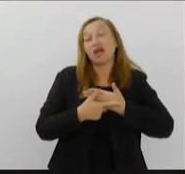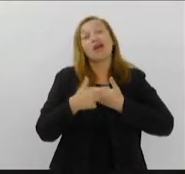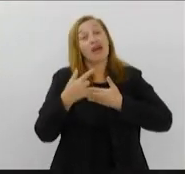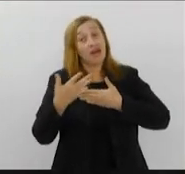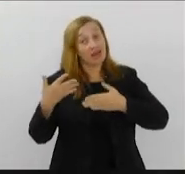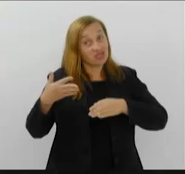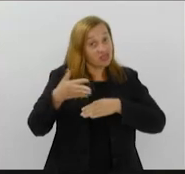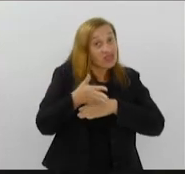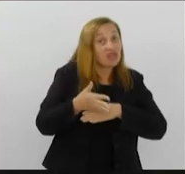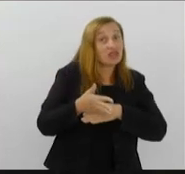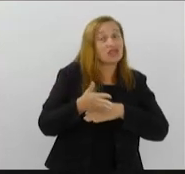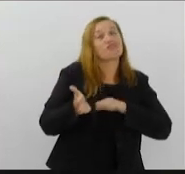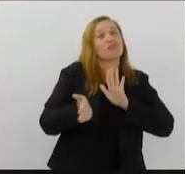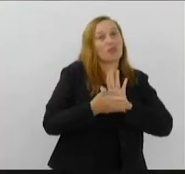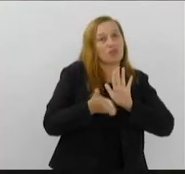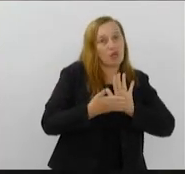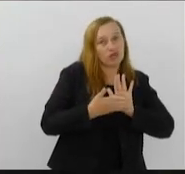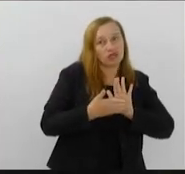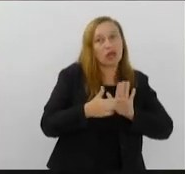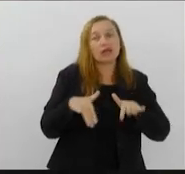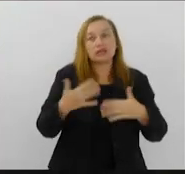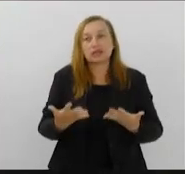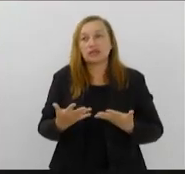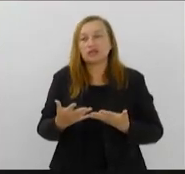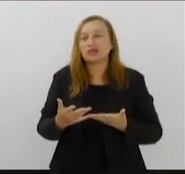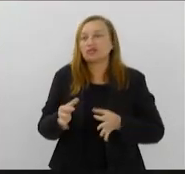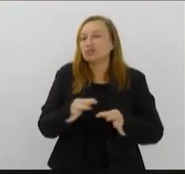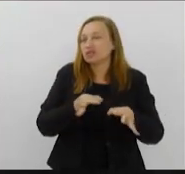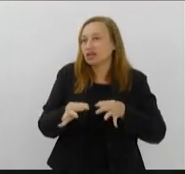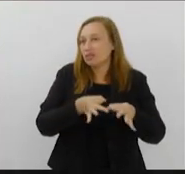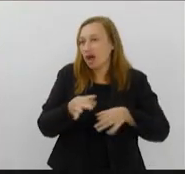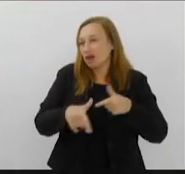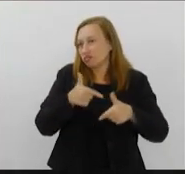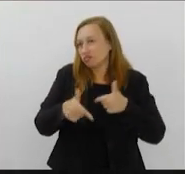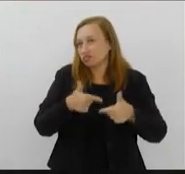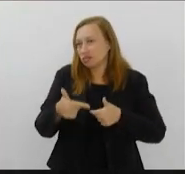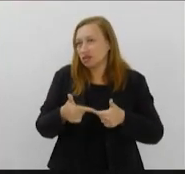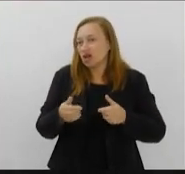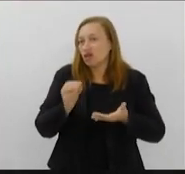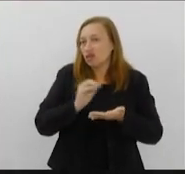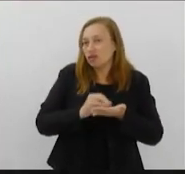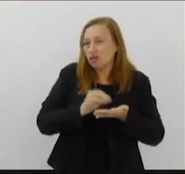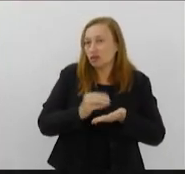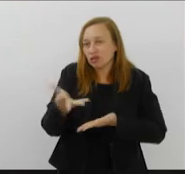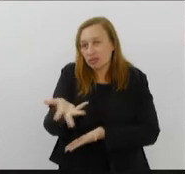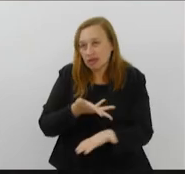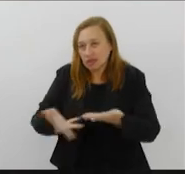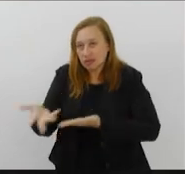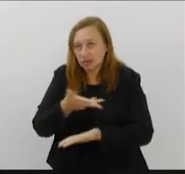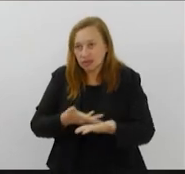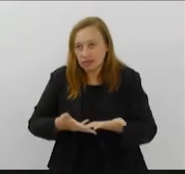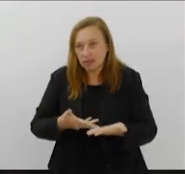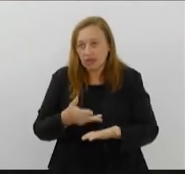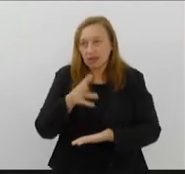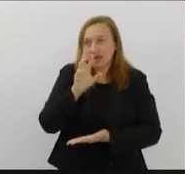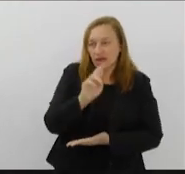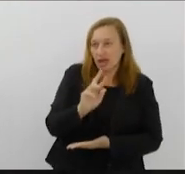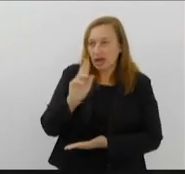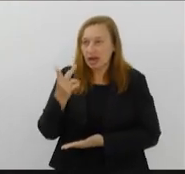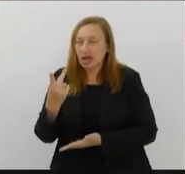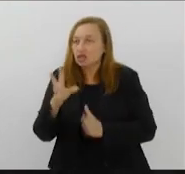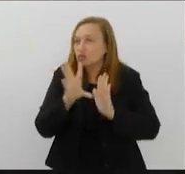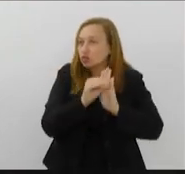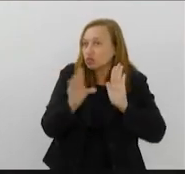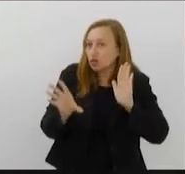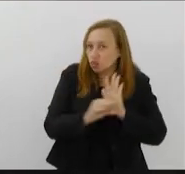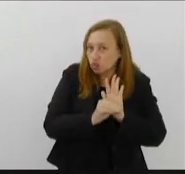gente entra com a proposta. Né? Então, a gente vem fazendo um trabalho da seguinte maneira. Falta participação dos RHs sobre os